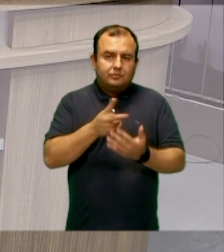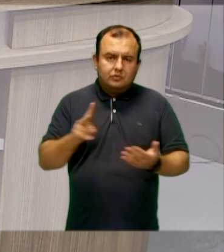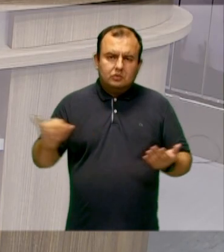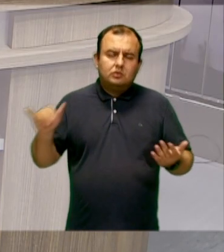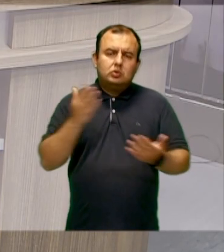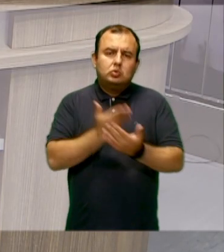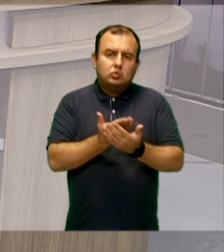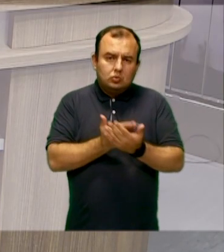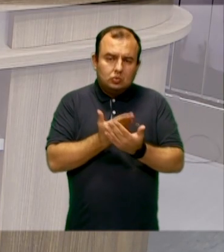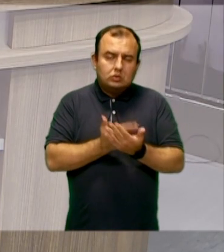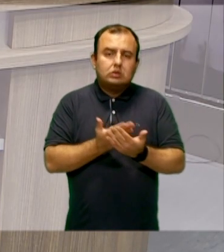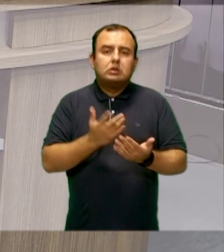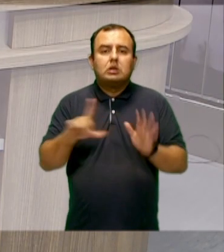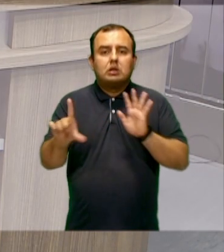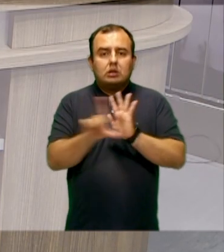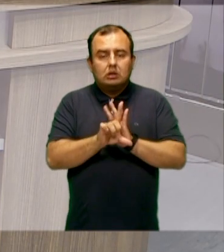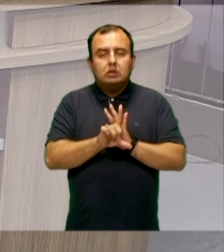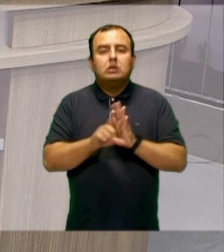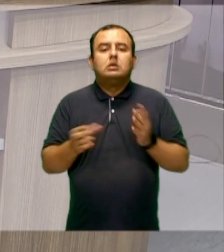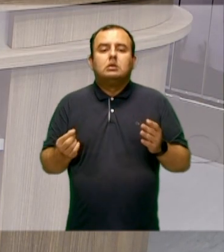como é que está a lei.